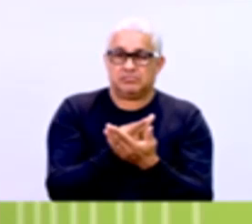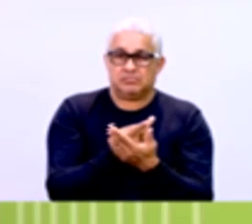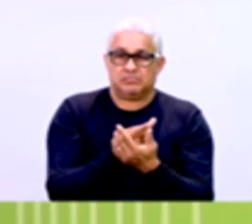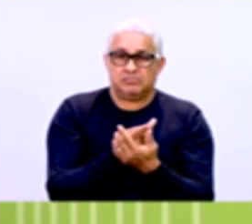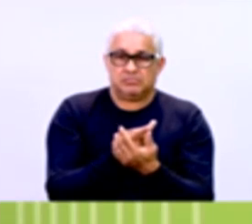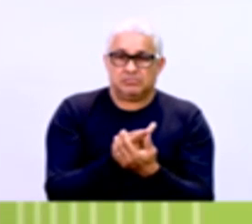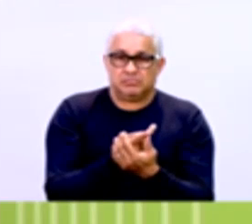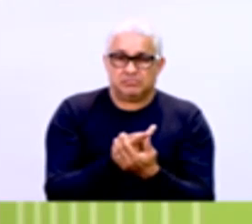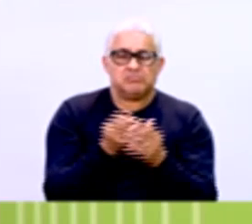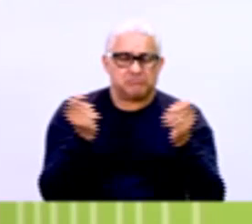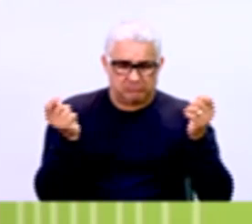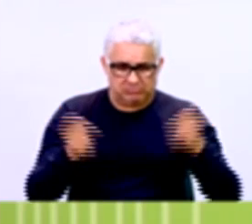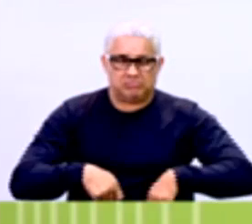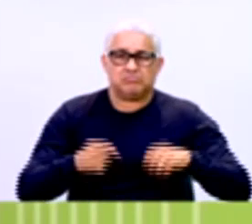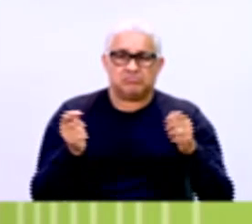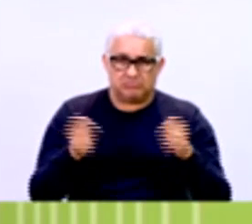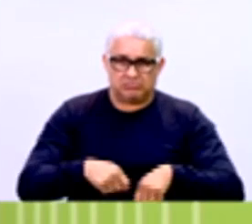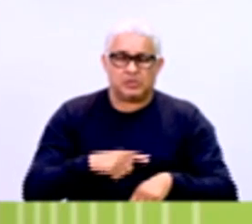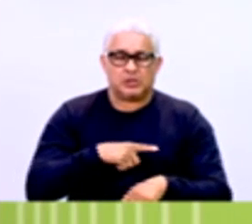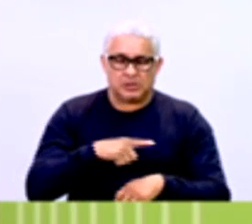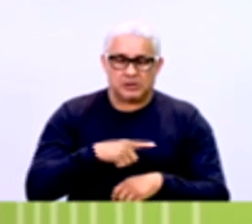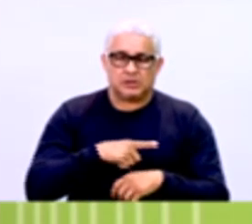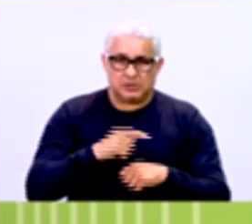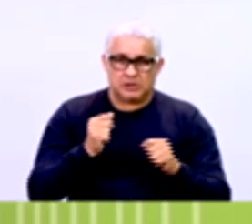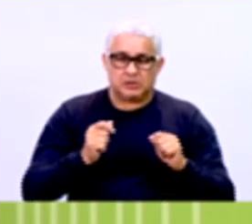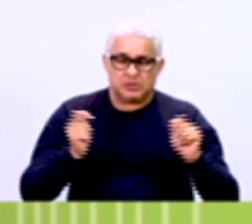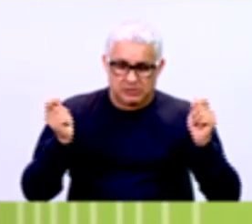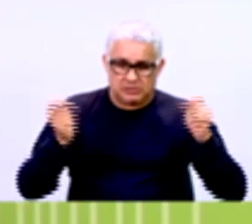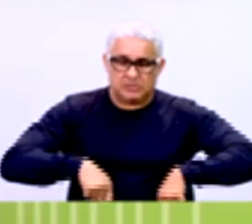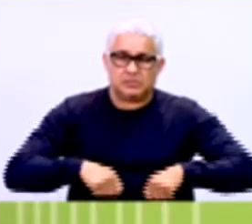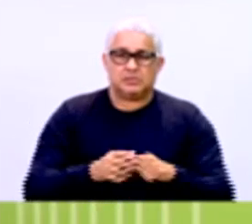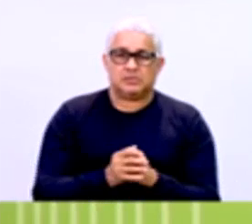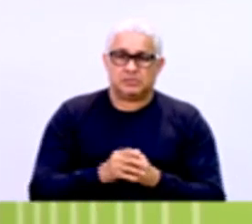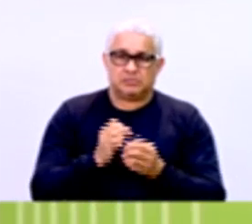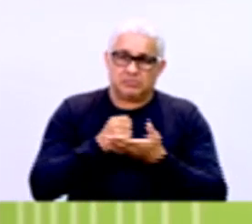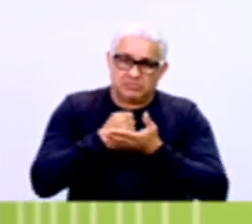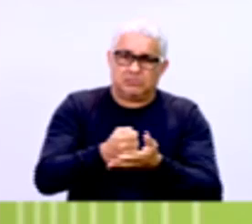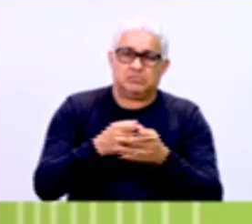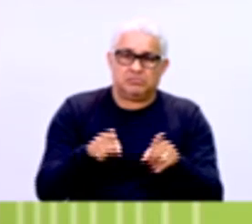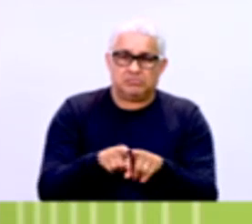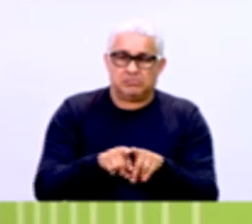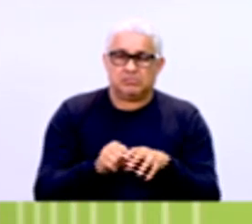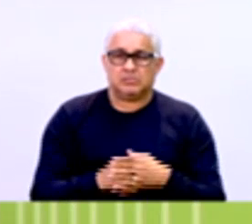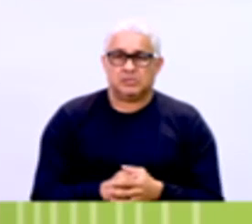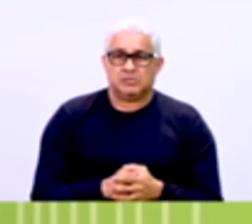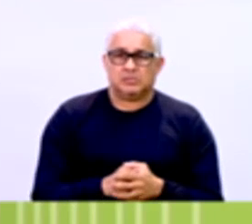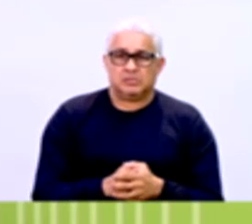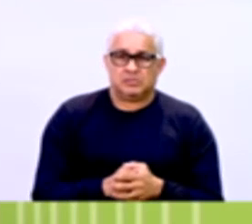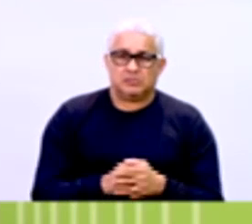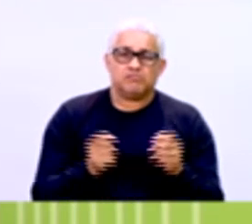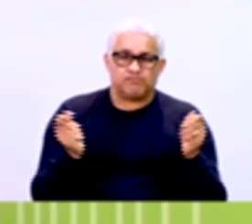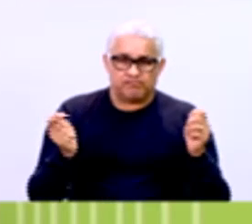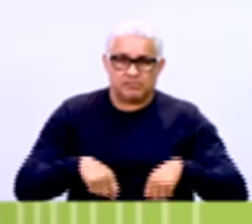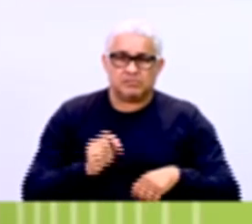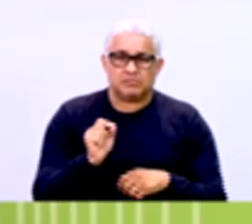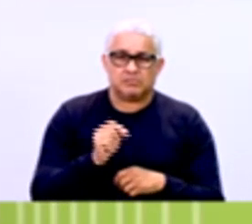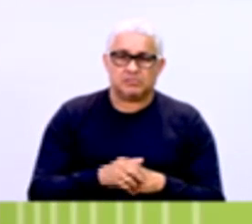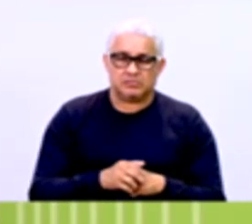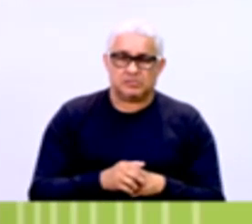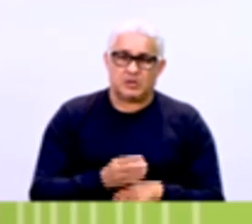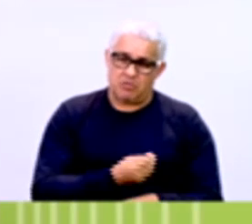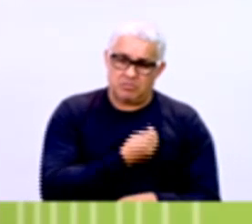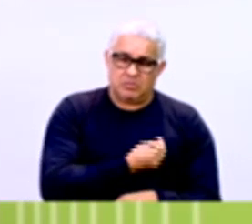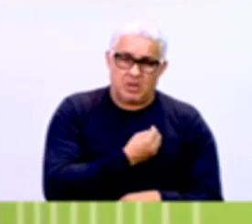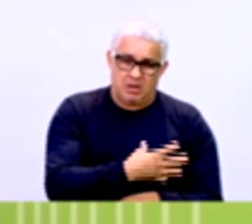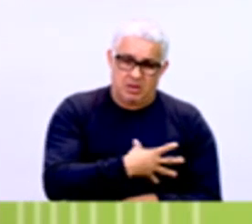suficientes, há uma capacidade de suporte que dá, né, para a sobrevivência